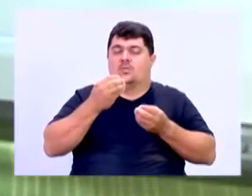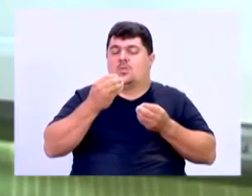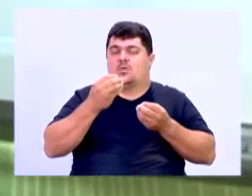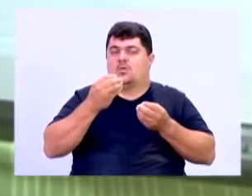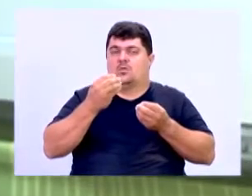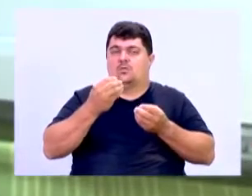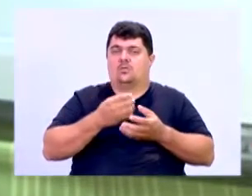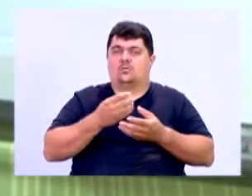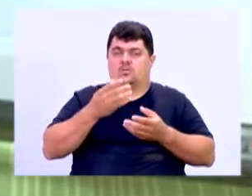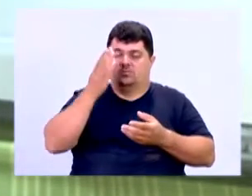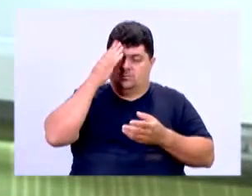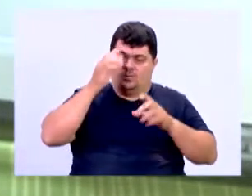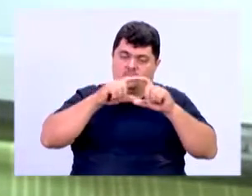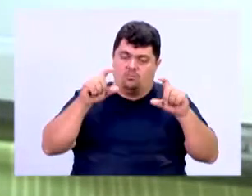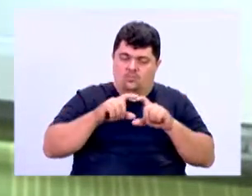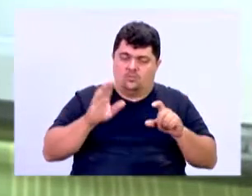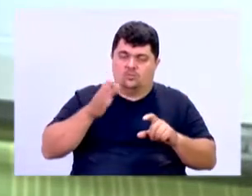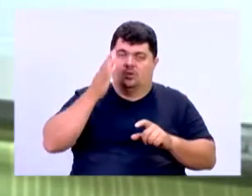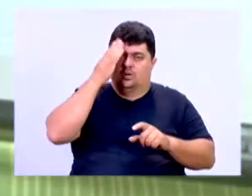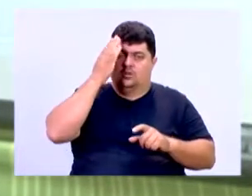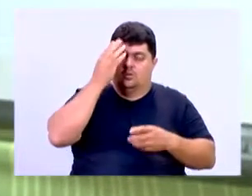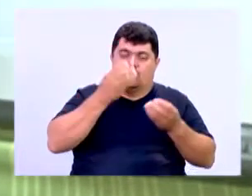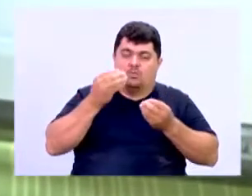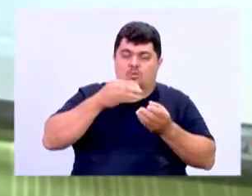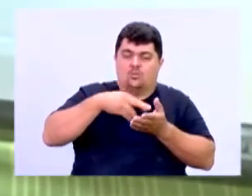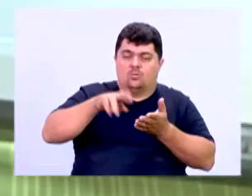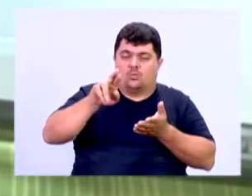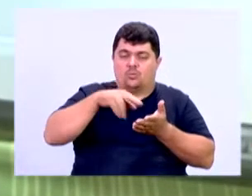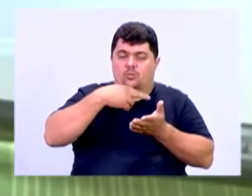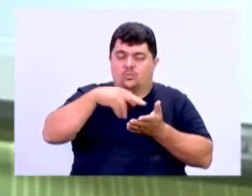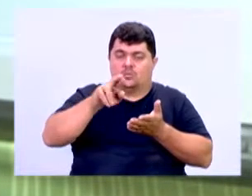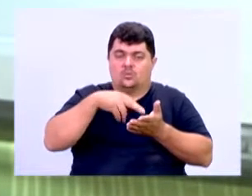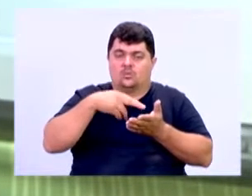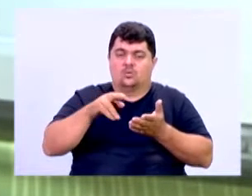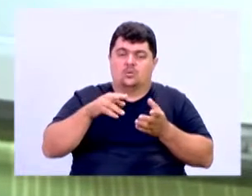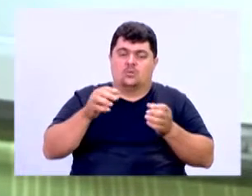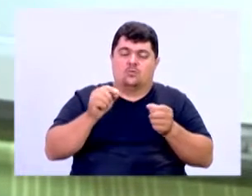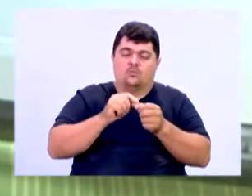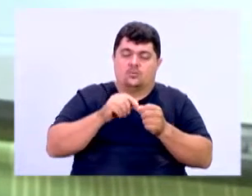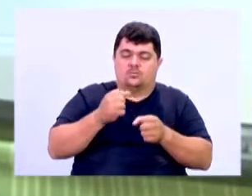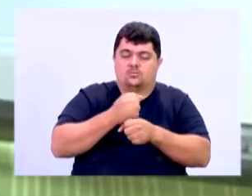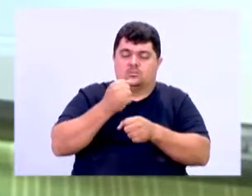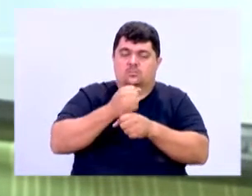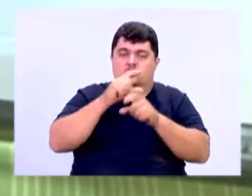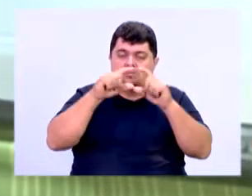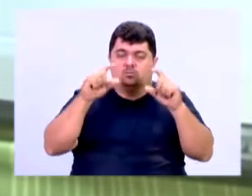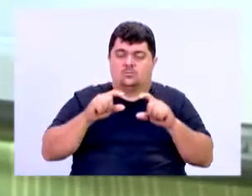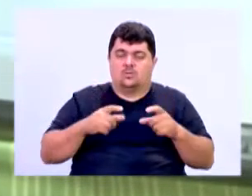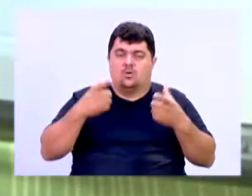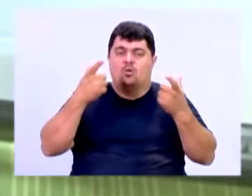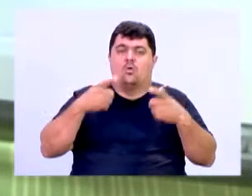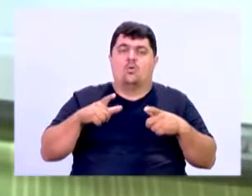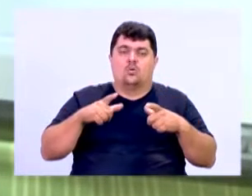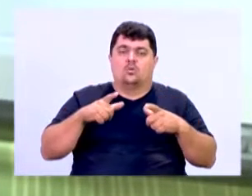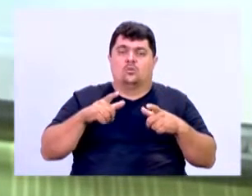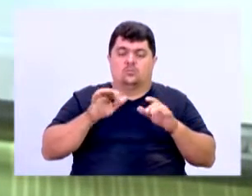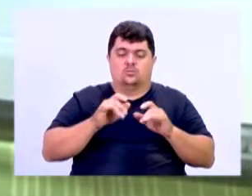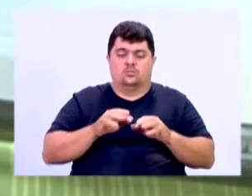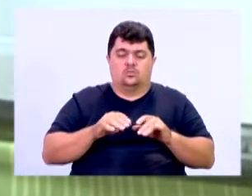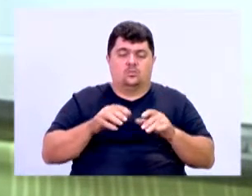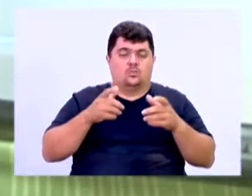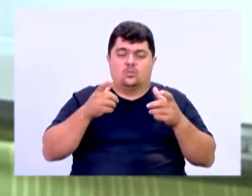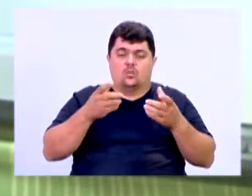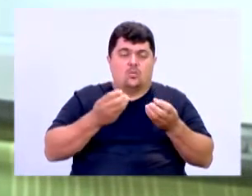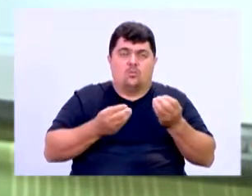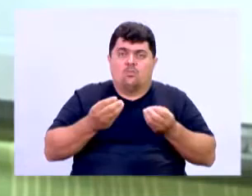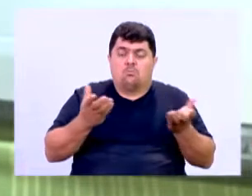formulário. Entendemos a forma de transmissão, como que eu trabalho com a construção de um formulário. E agora, onde é que eu vou, depois que o usuário digitou essas informações no